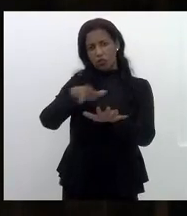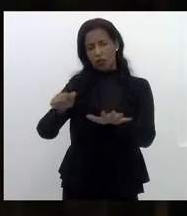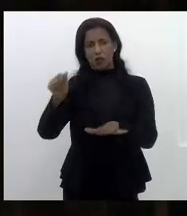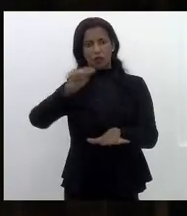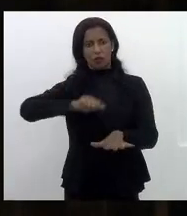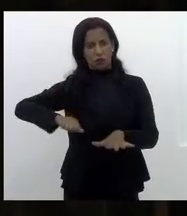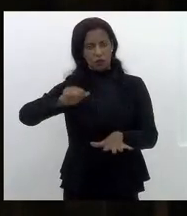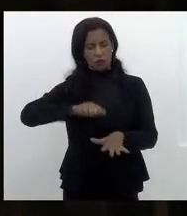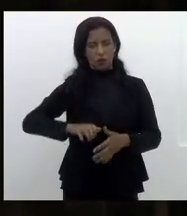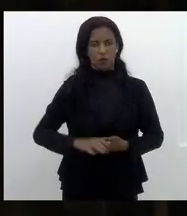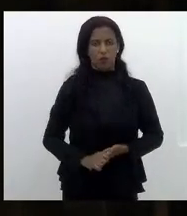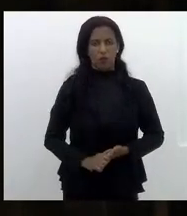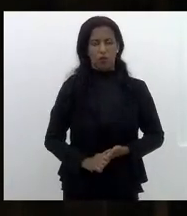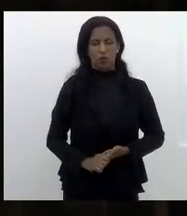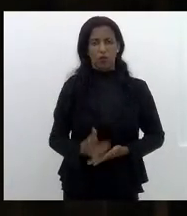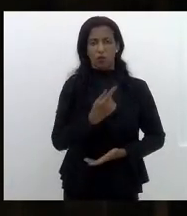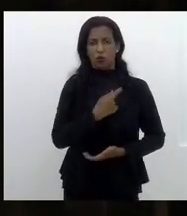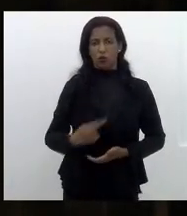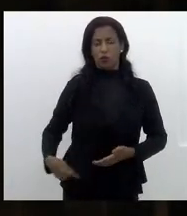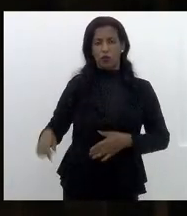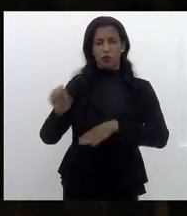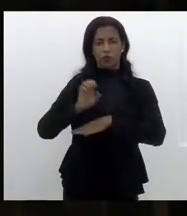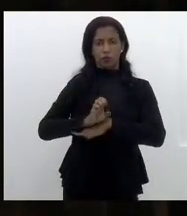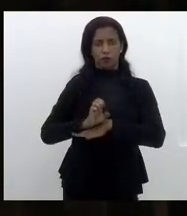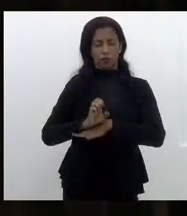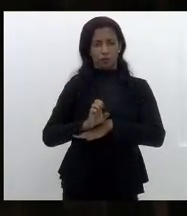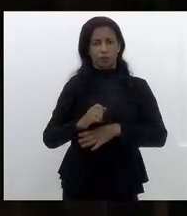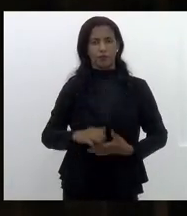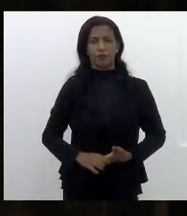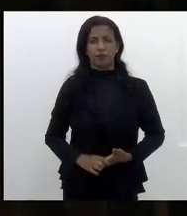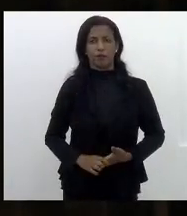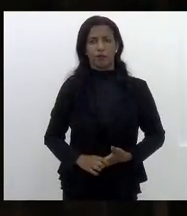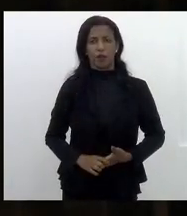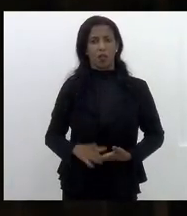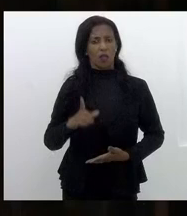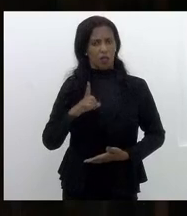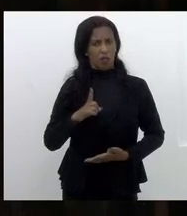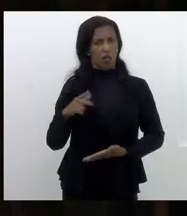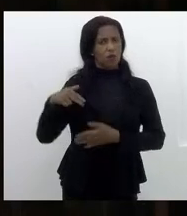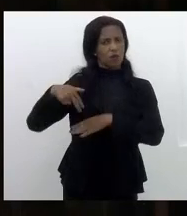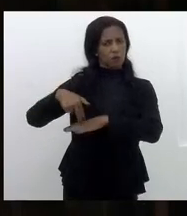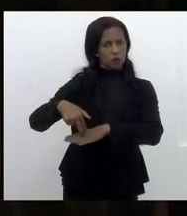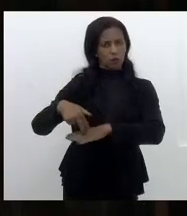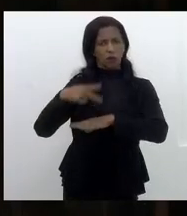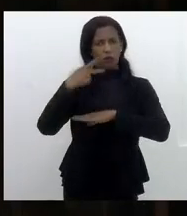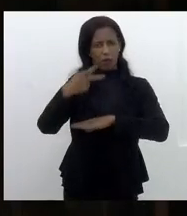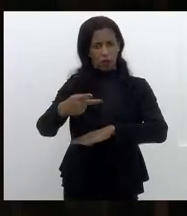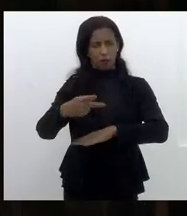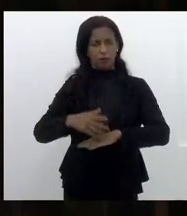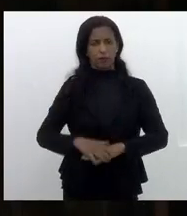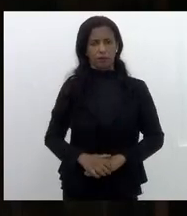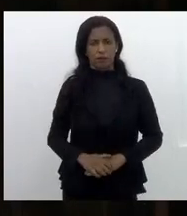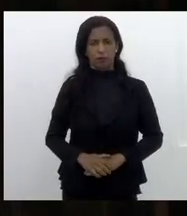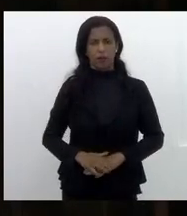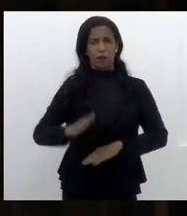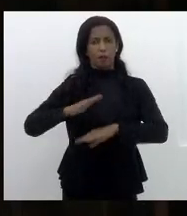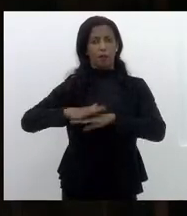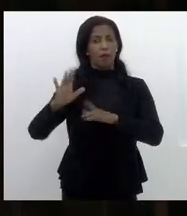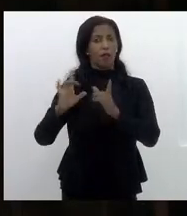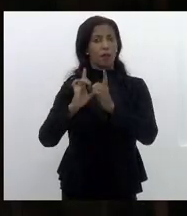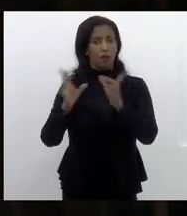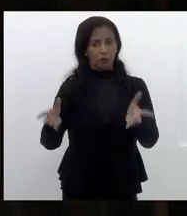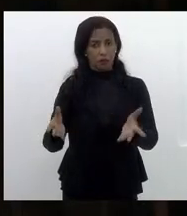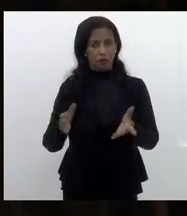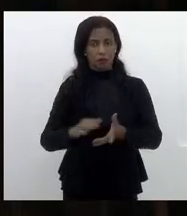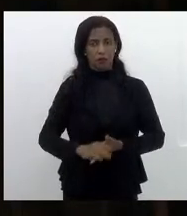associações e o governo do estado aqui presente que fizeram uso da palavra e tem mais democracia